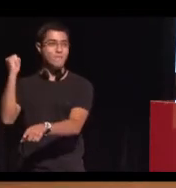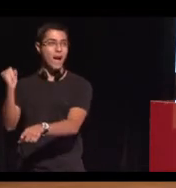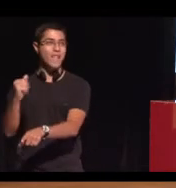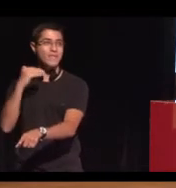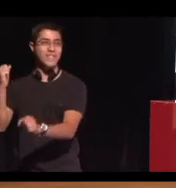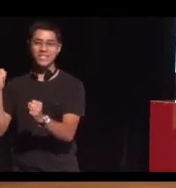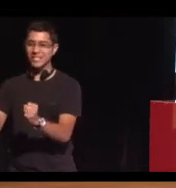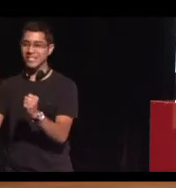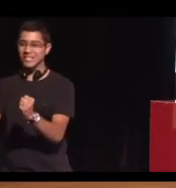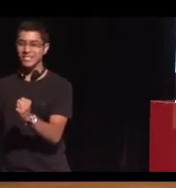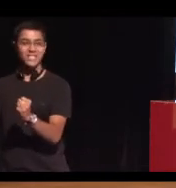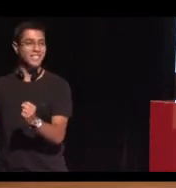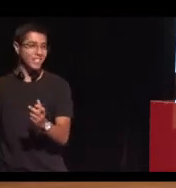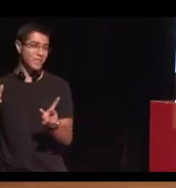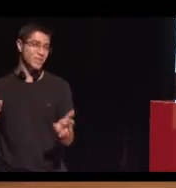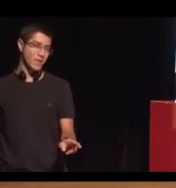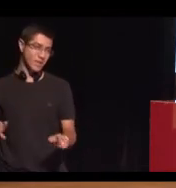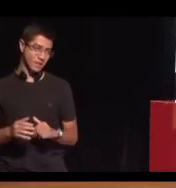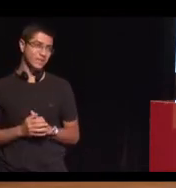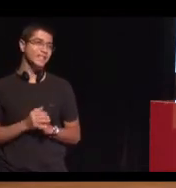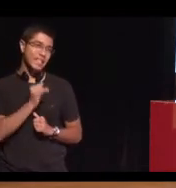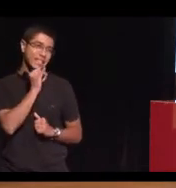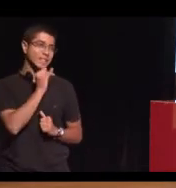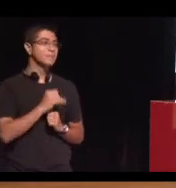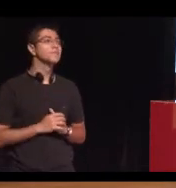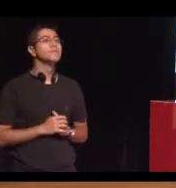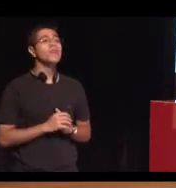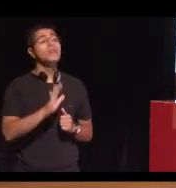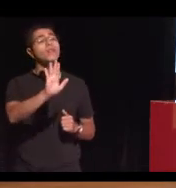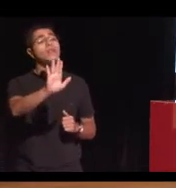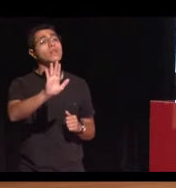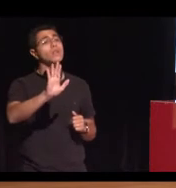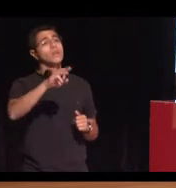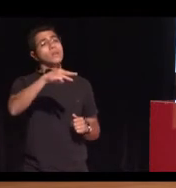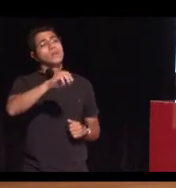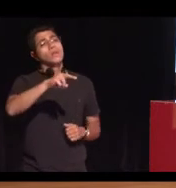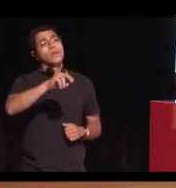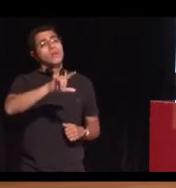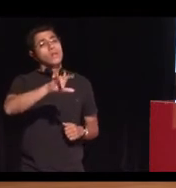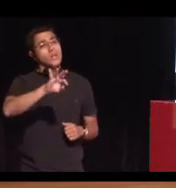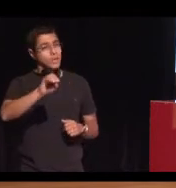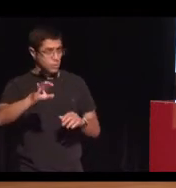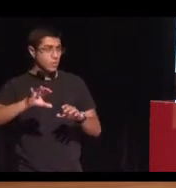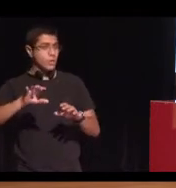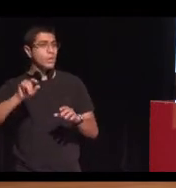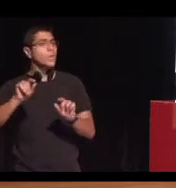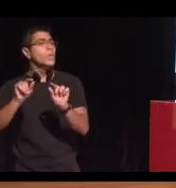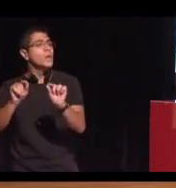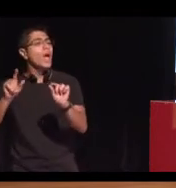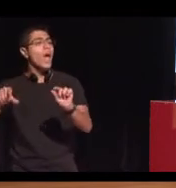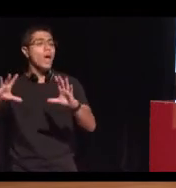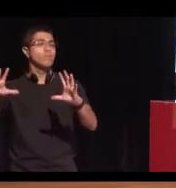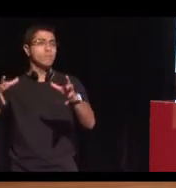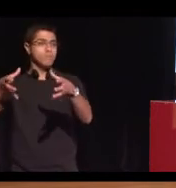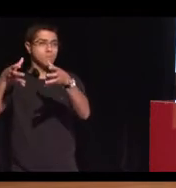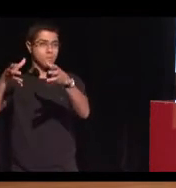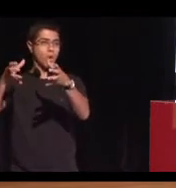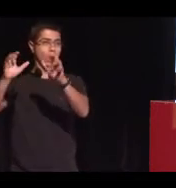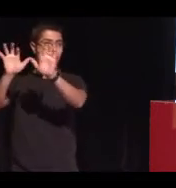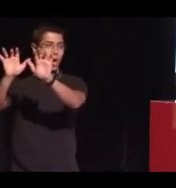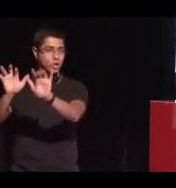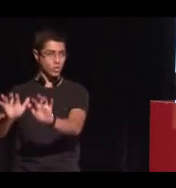Tá, então, a gente já tinha entendido, mais ou menos, que o monolito não era só um troço de código gigante que trabalhava como uma